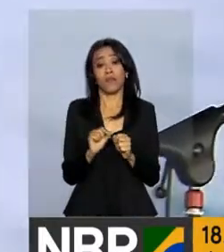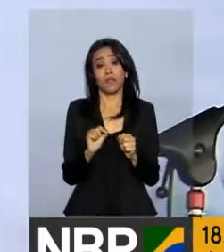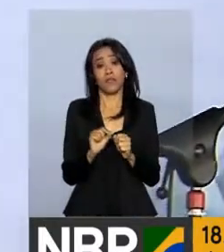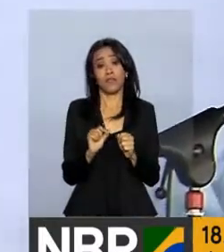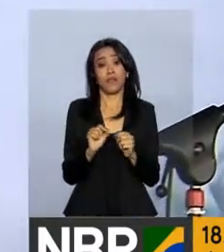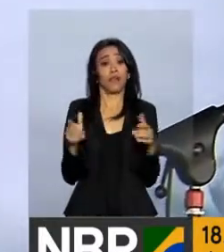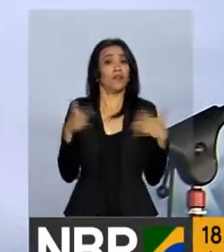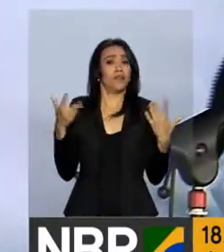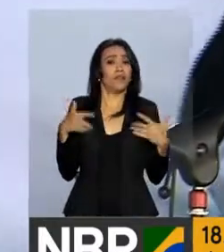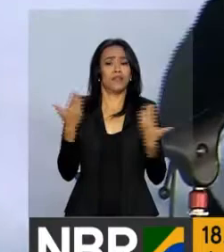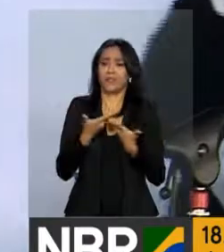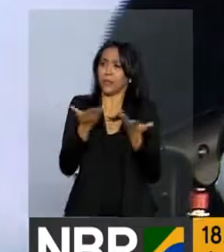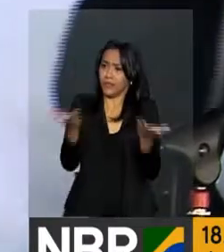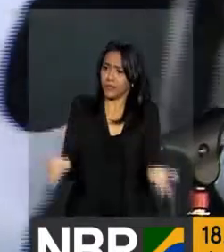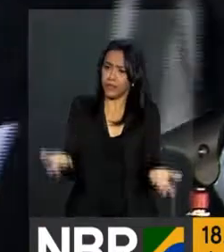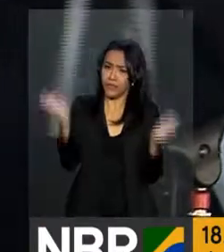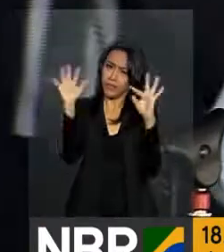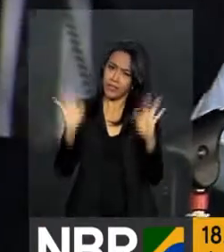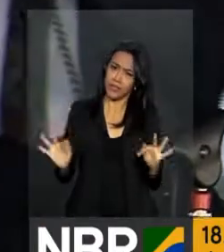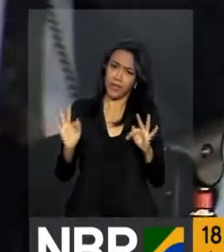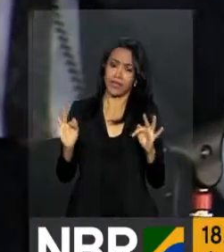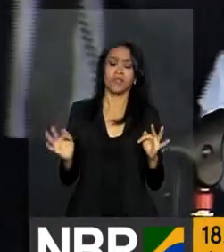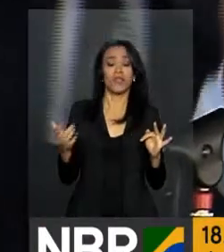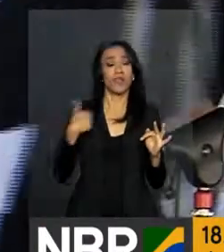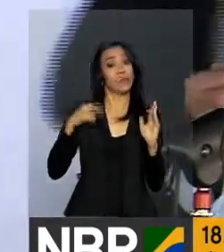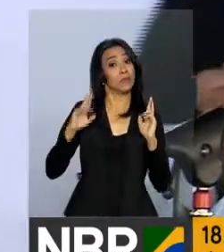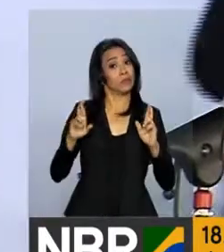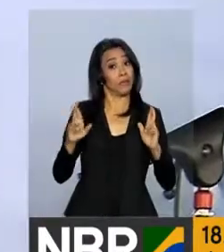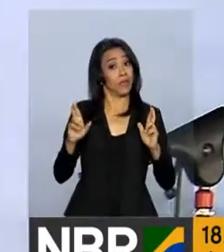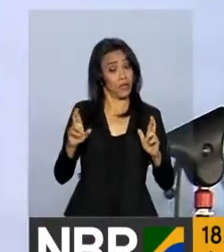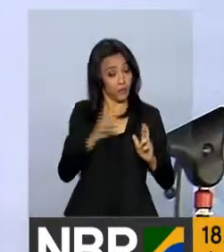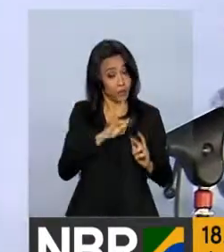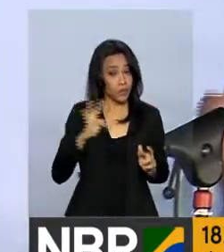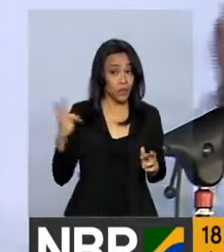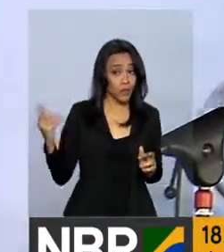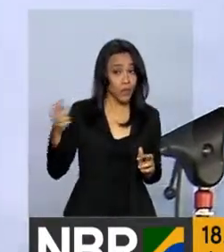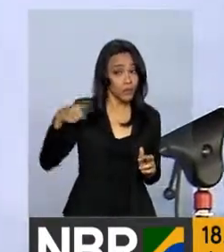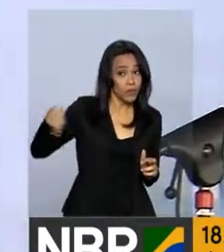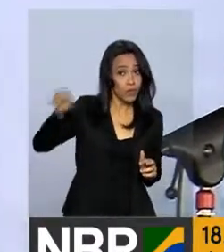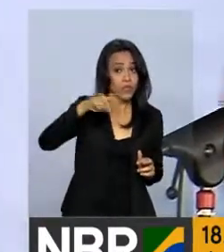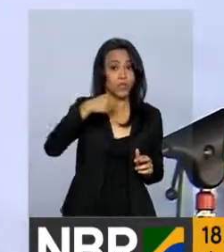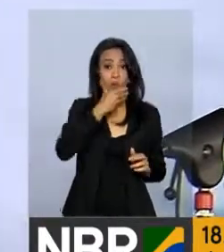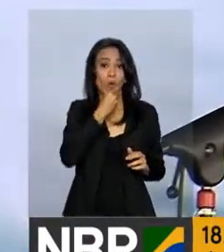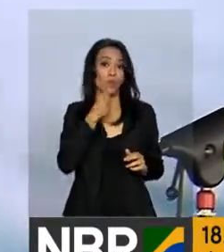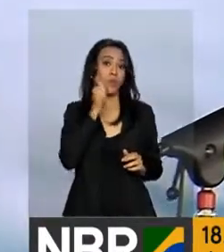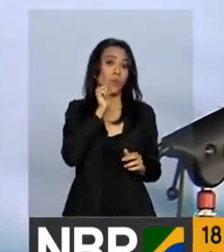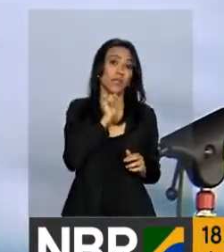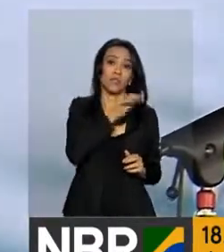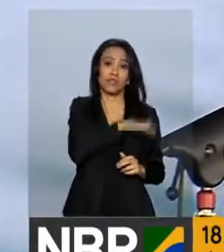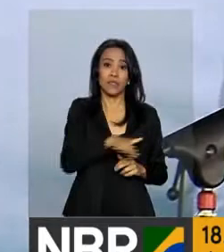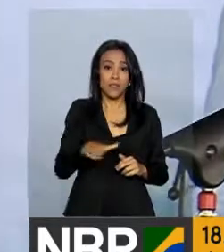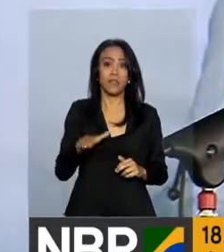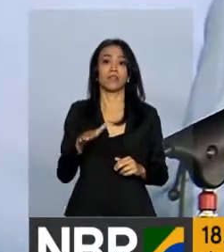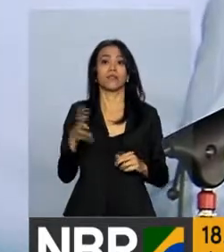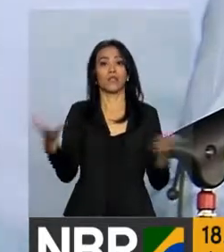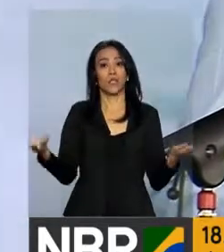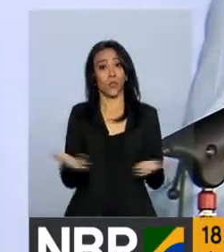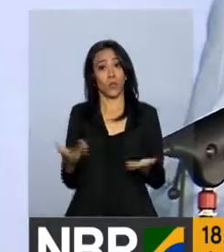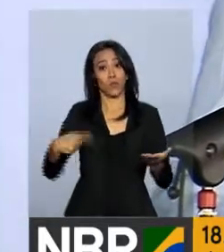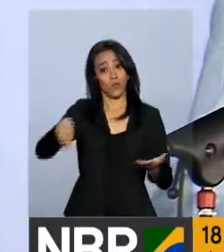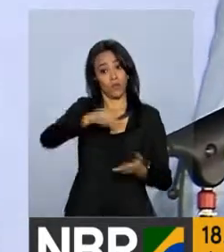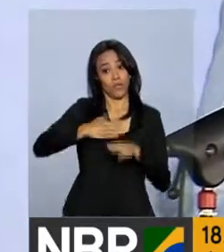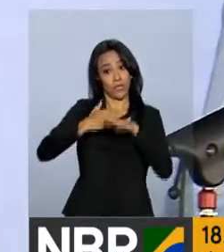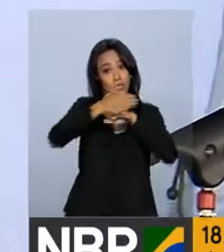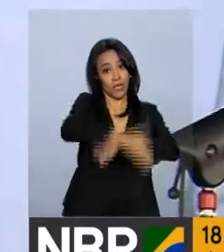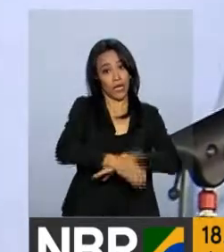de alegria, um gesto de felicidade. Eu espero que todos vocês, homens e mulheres, crianças, que hoje entrarem nas